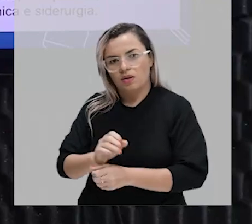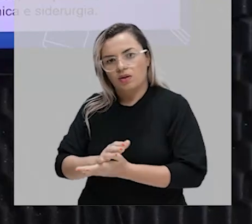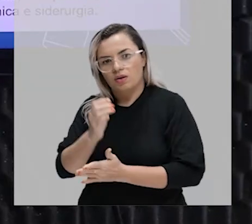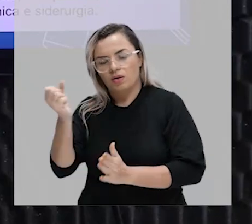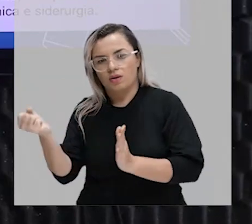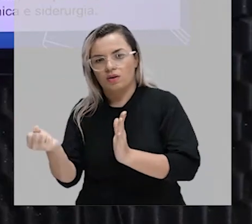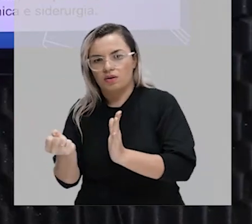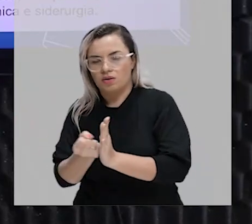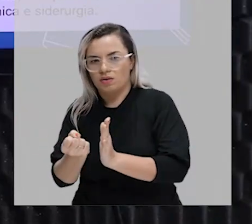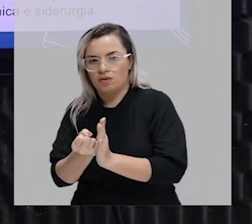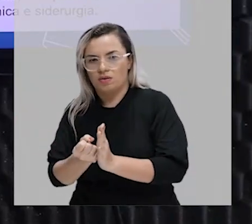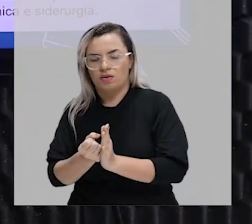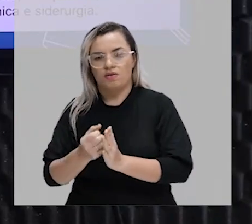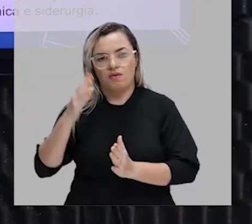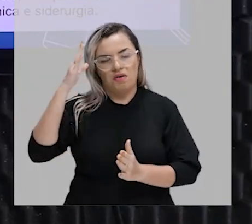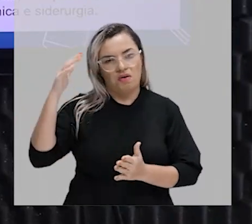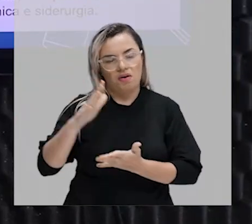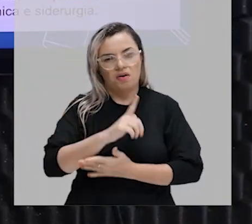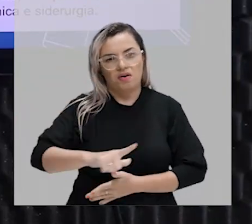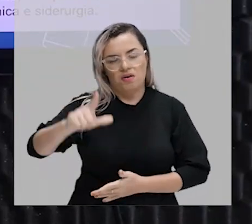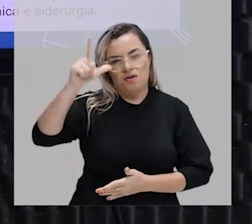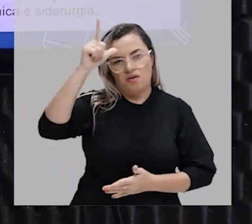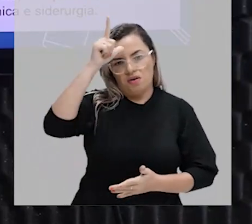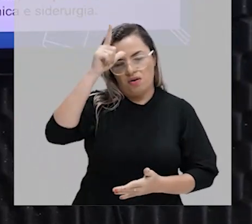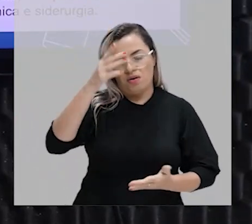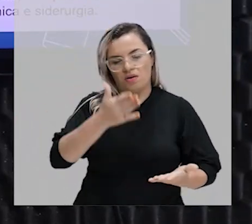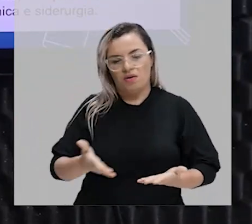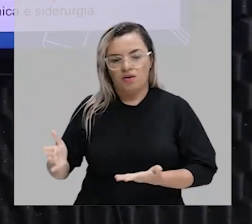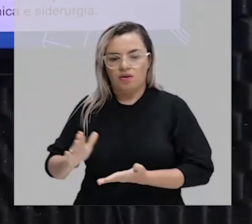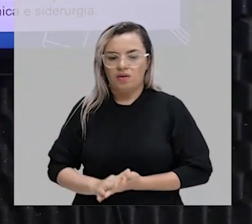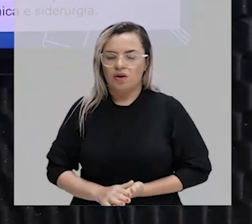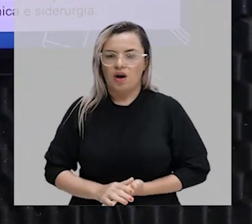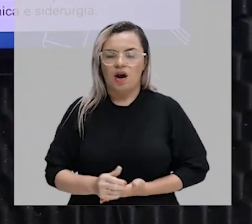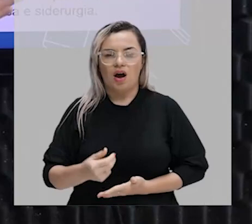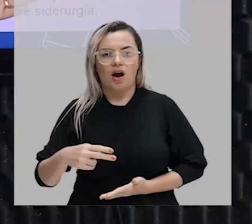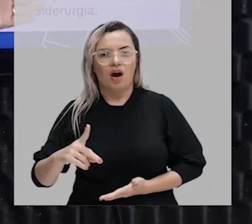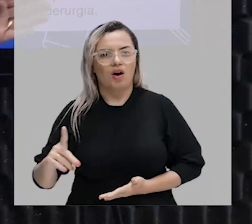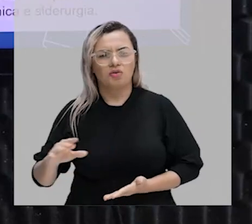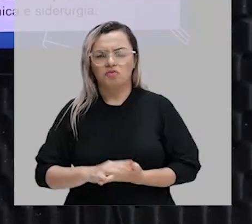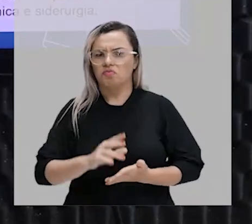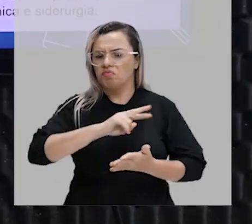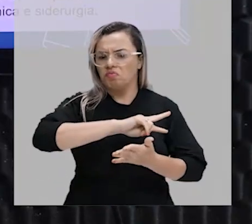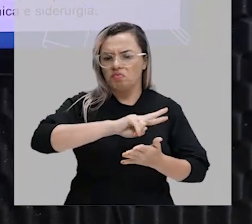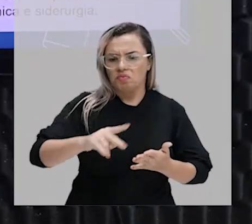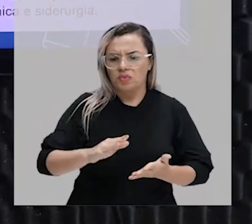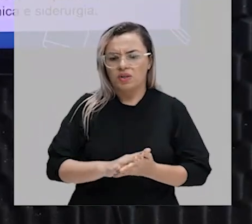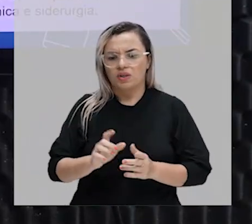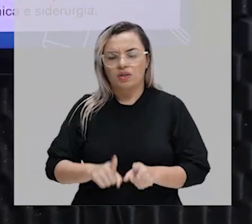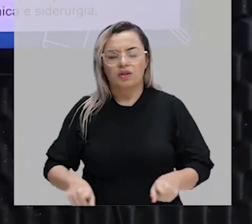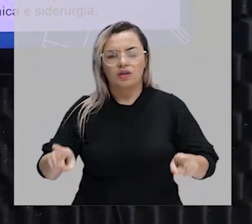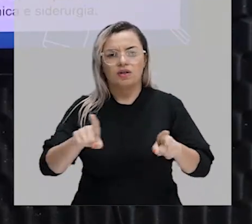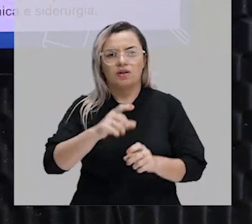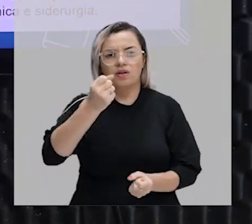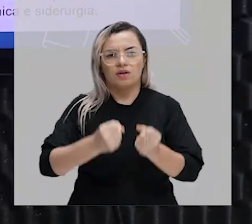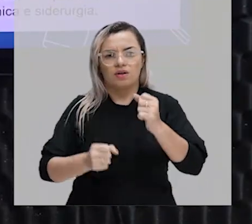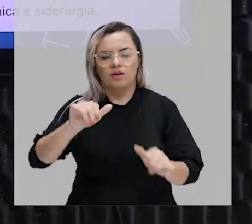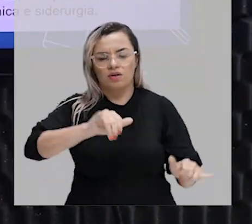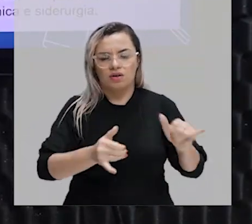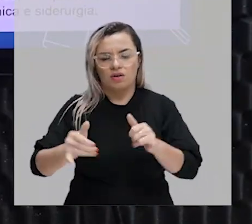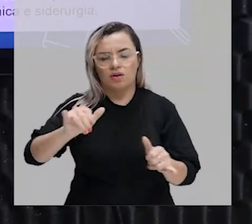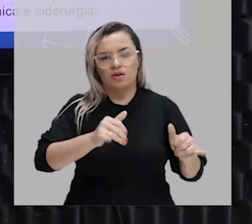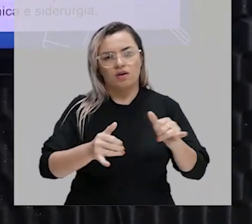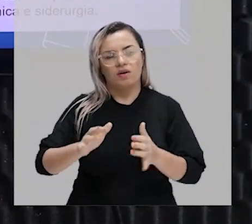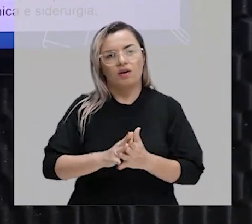aí, muitos deles são alemães. Volkswagen, por exemplo, Audi, enfim, né? Indústria química alemã. A Alemanha tem um